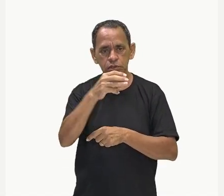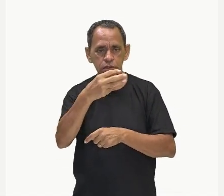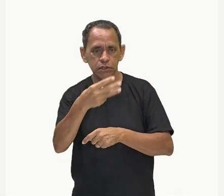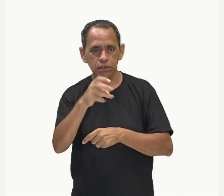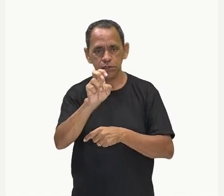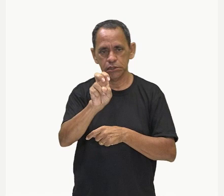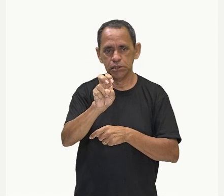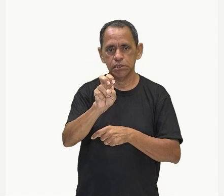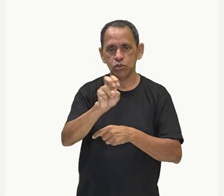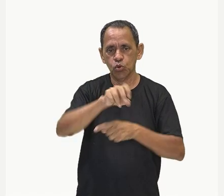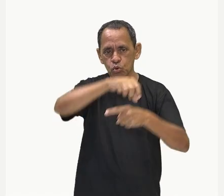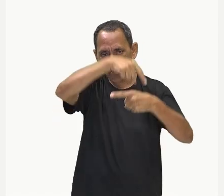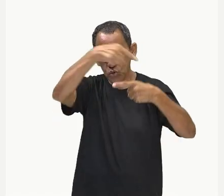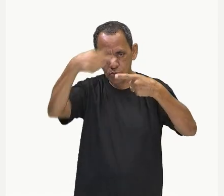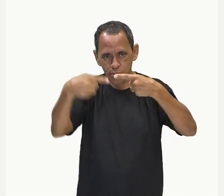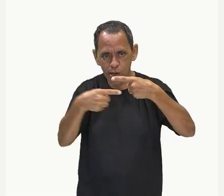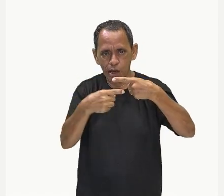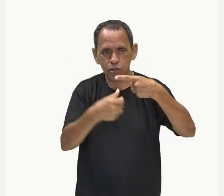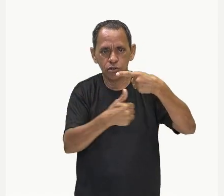535.